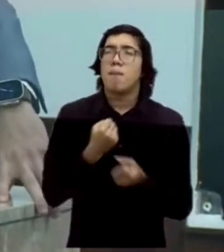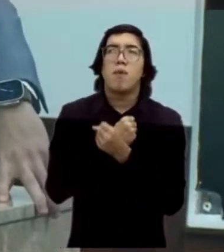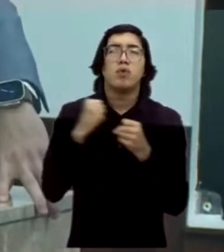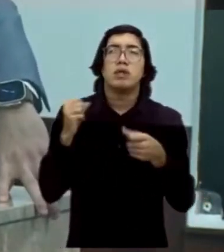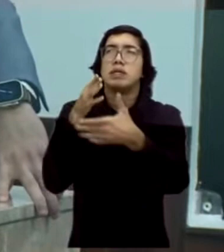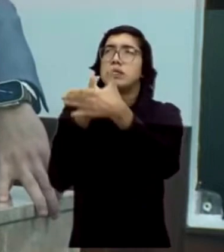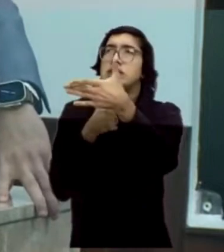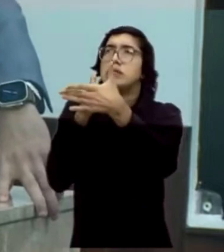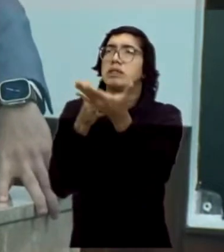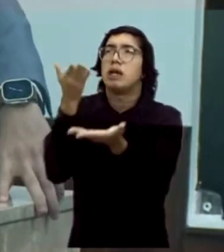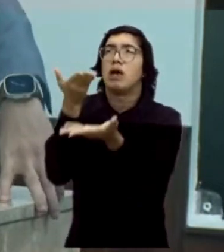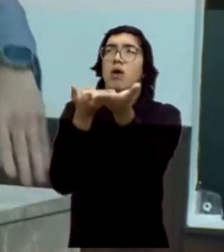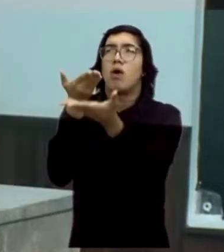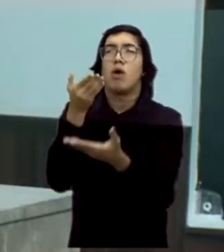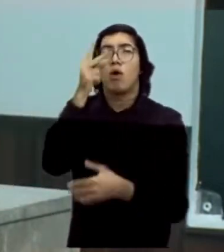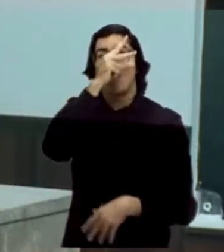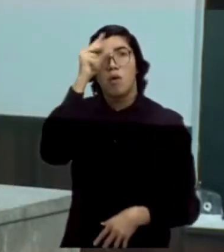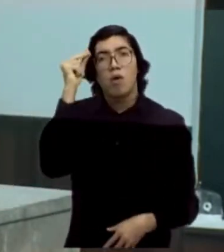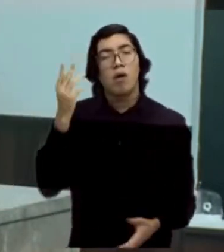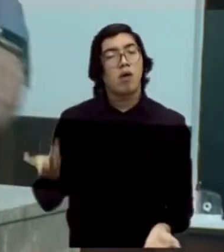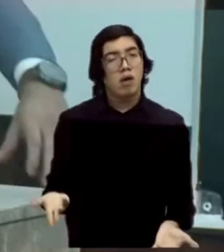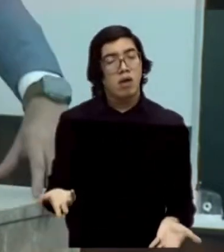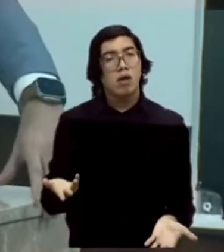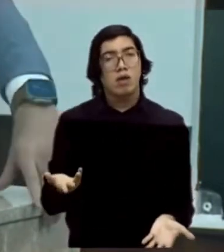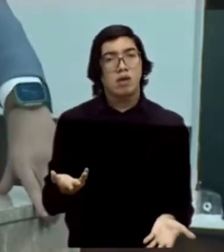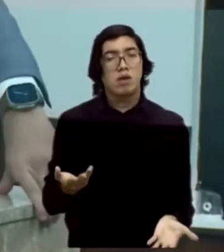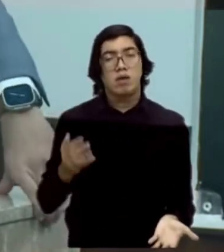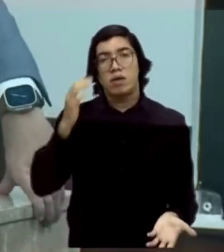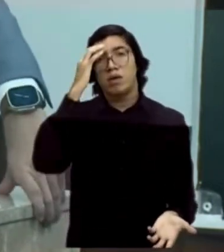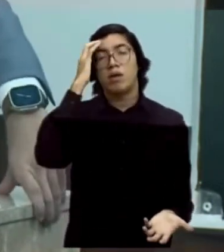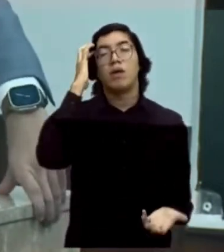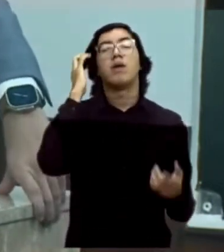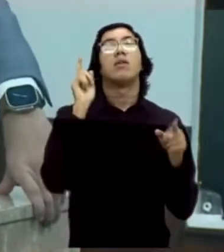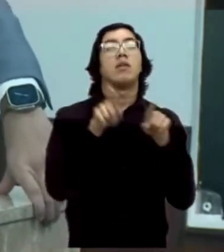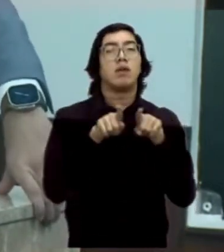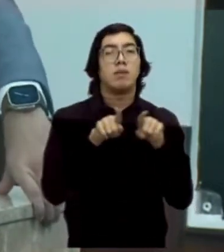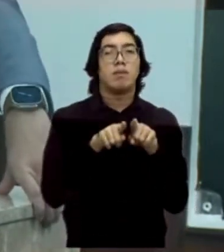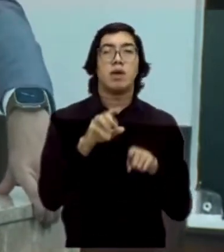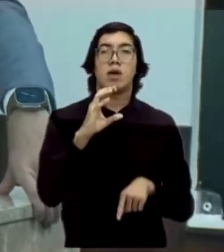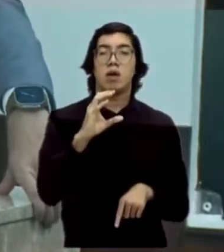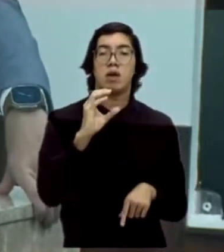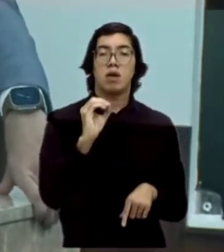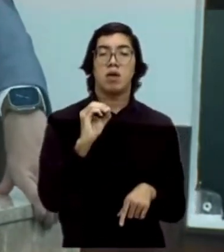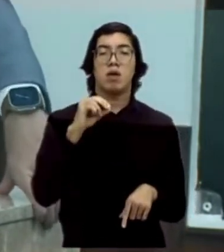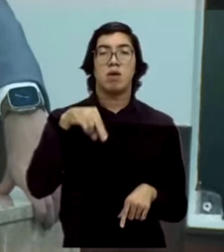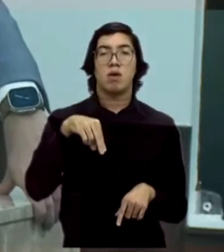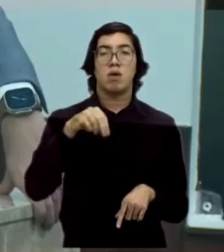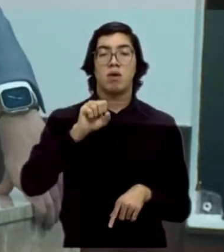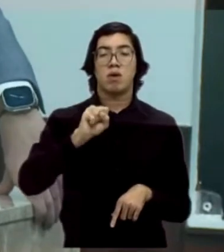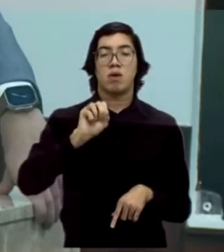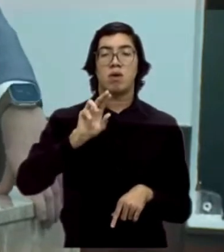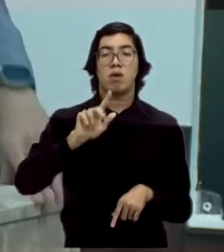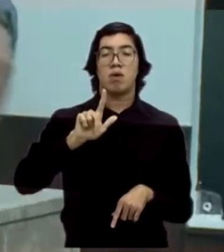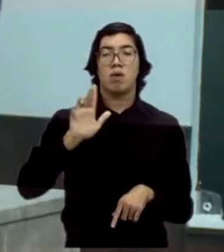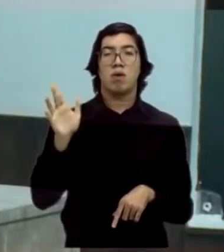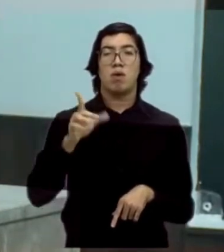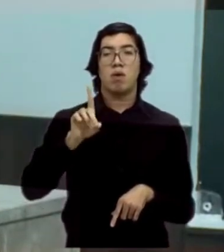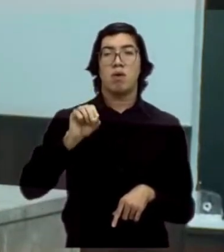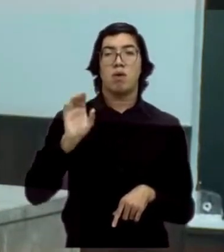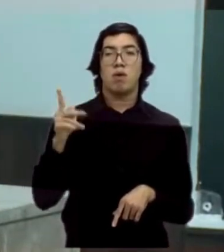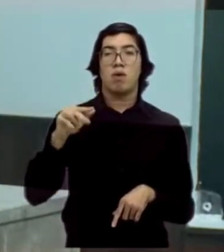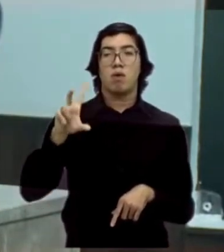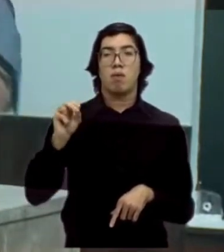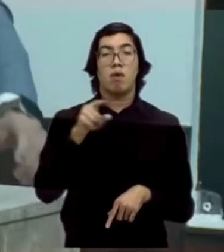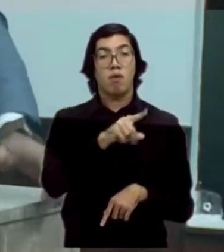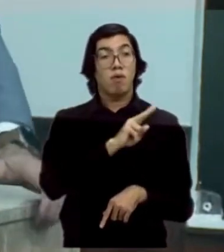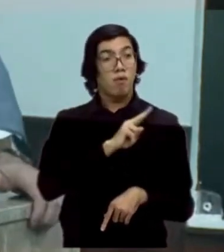tem. Vereador Consul do Povo reclamou através do seu líder Jorge Pinheiro